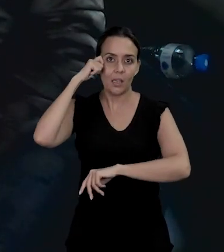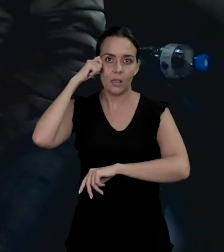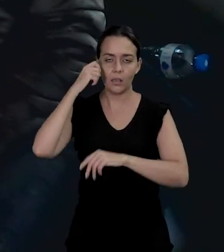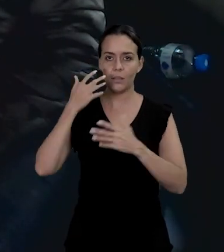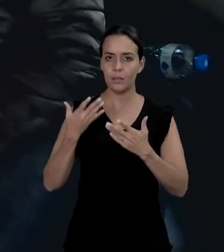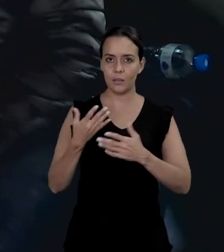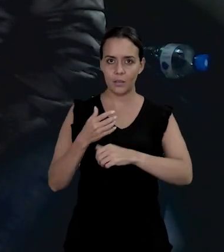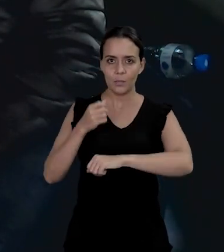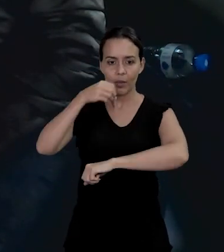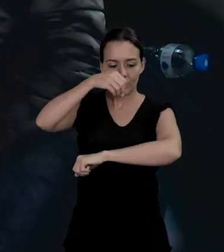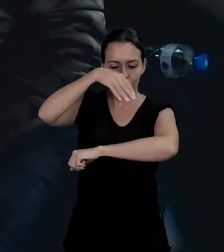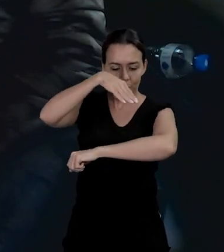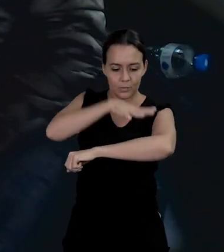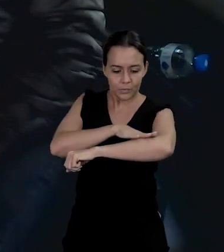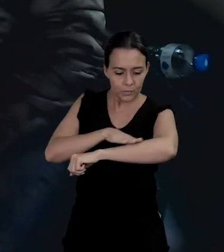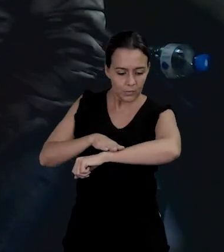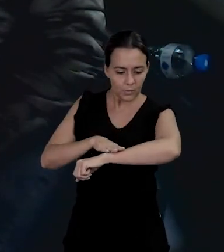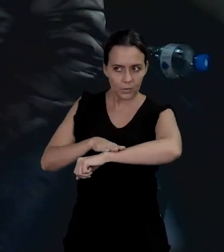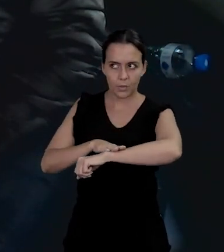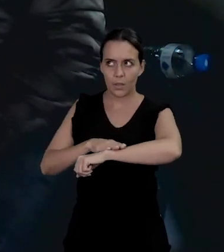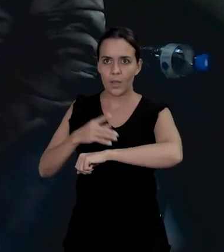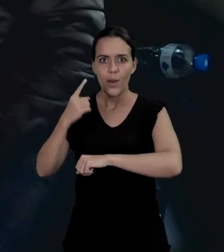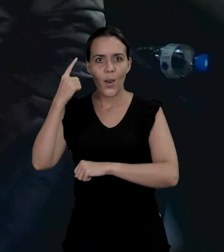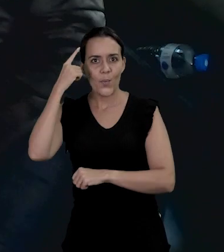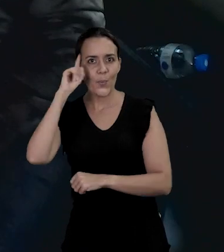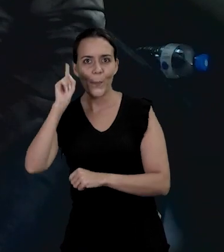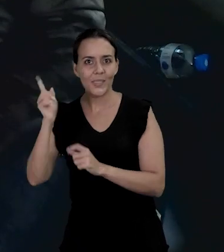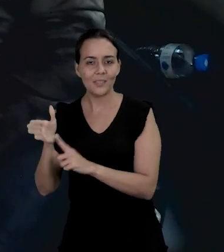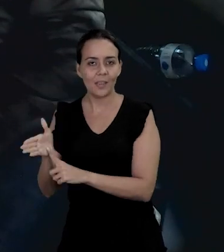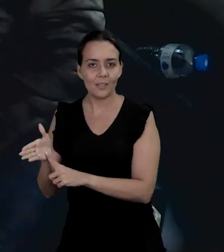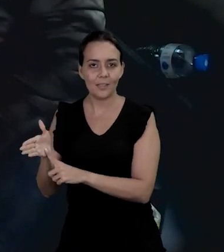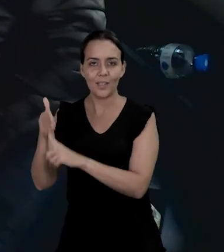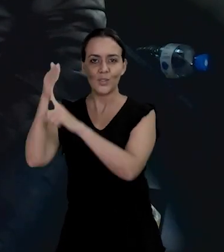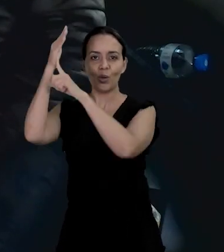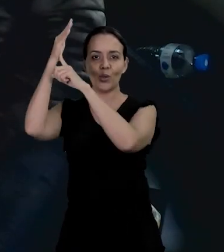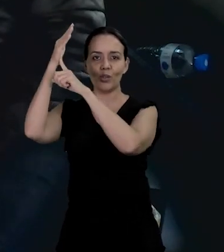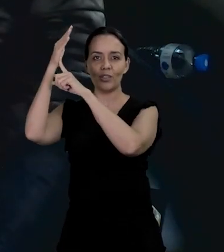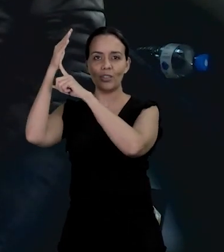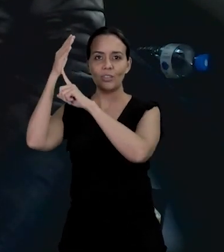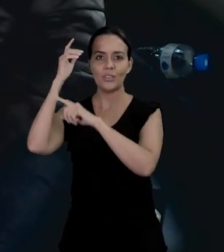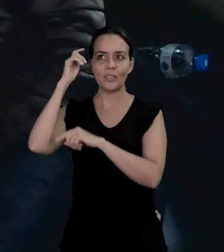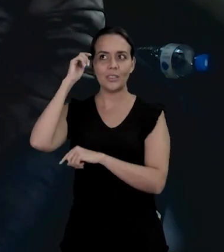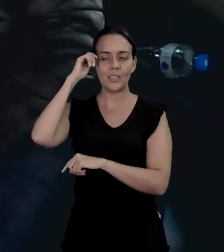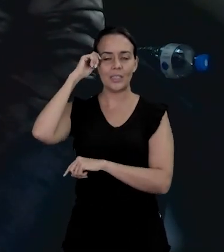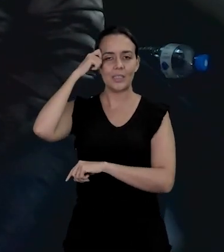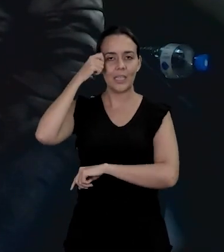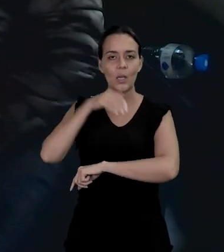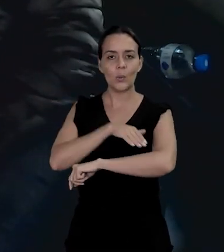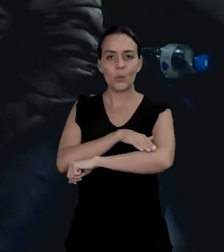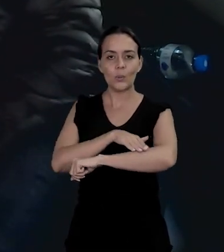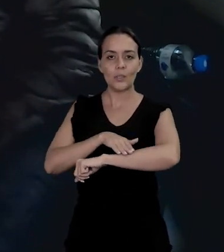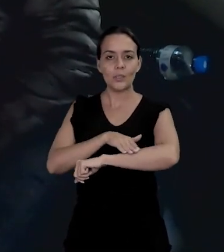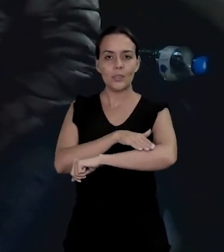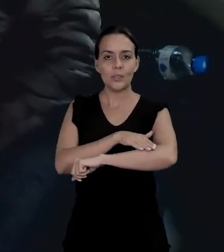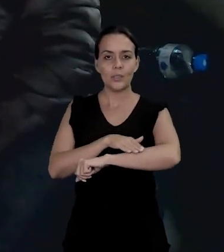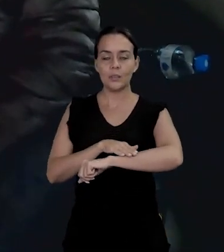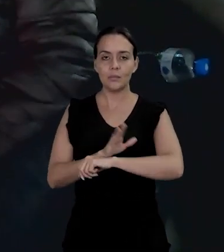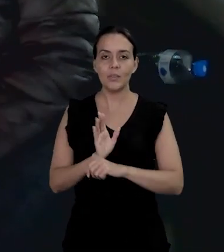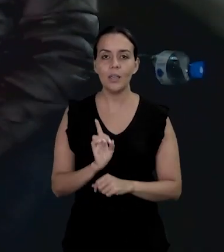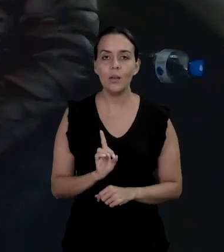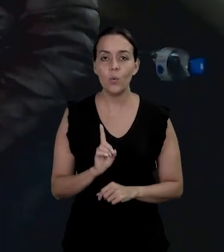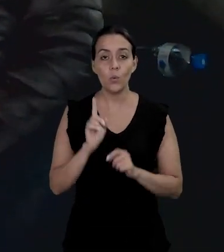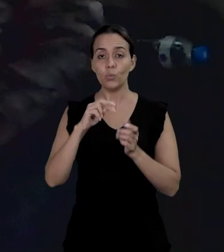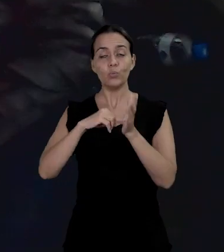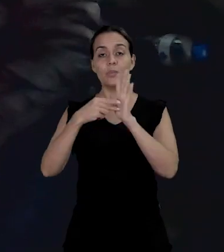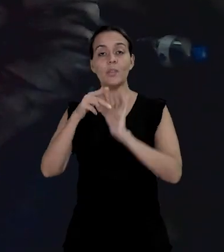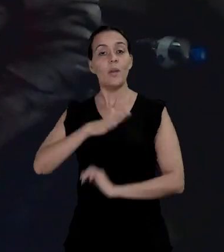pessoa foi desenvolver, ela falou, eu não vou querer esse público, não. Não, eles não falaram isso, eu não quero 53% da população. É um mercado que quer dinheiro. Sim. É que nem